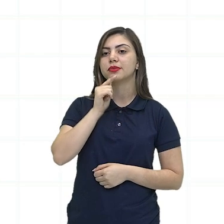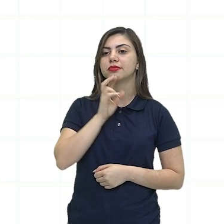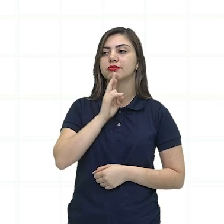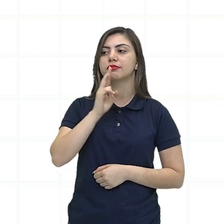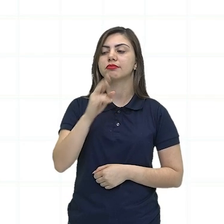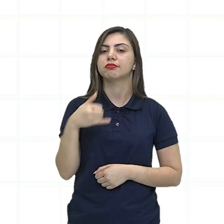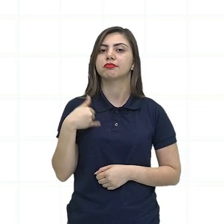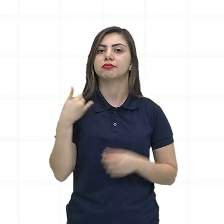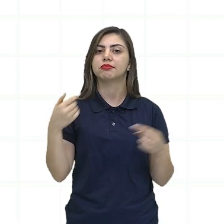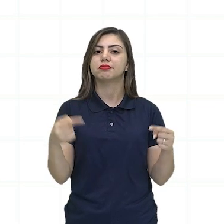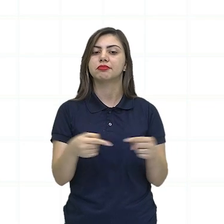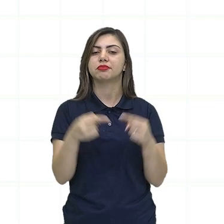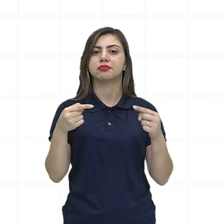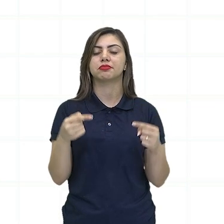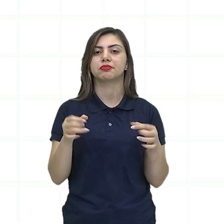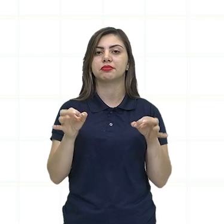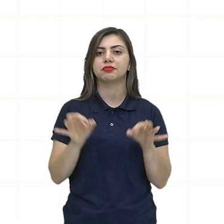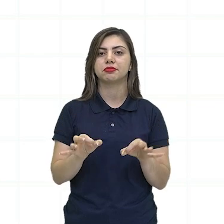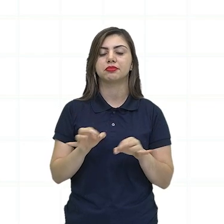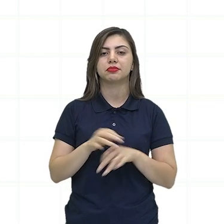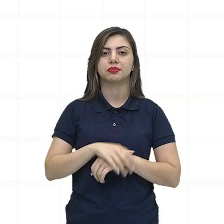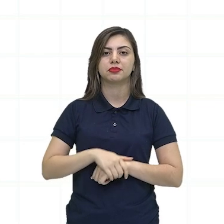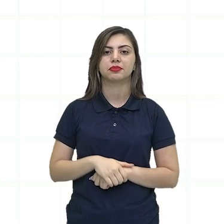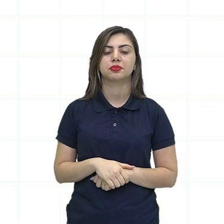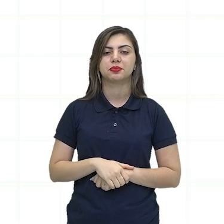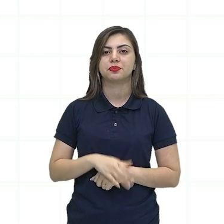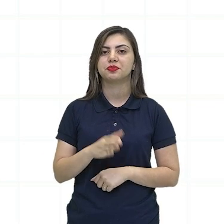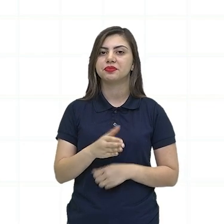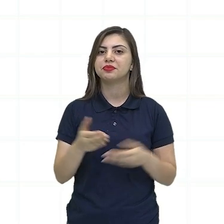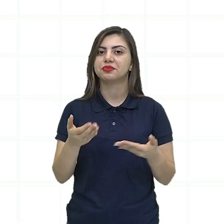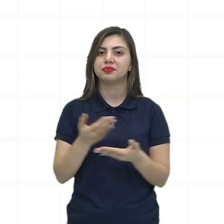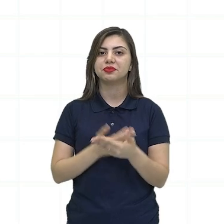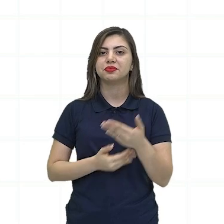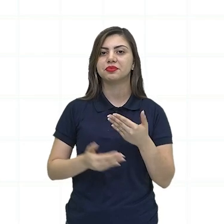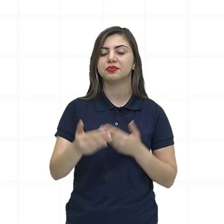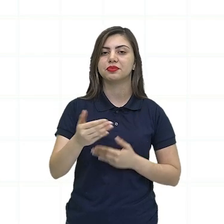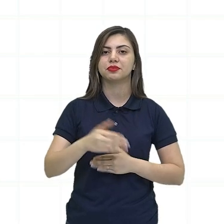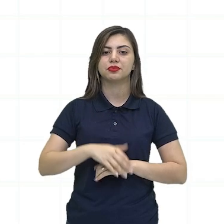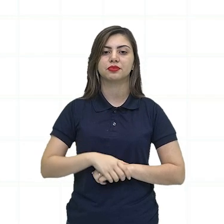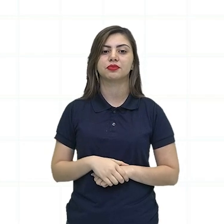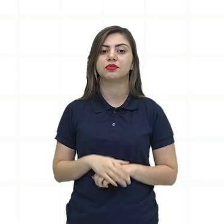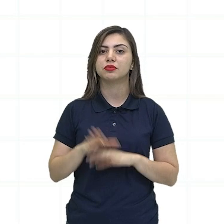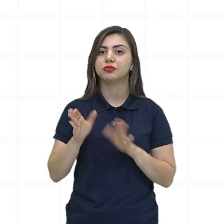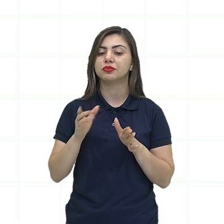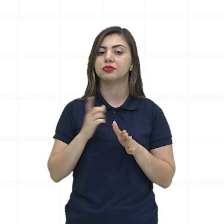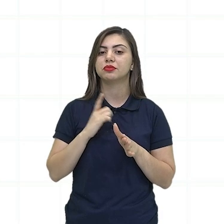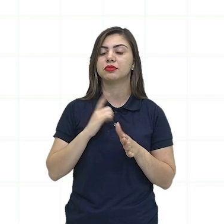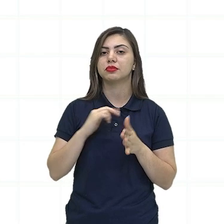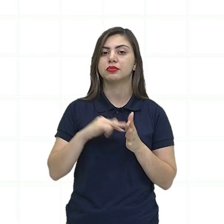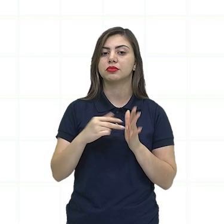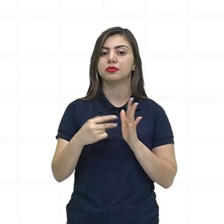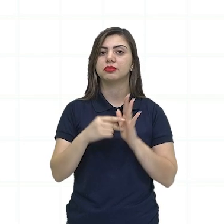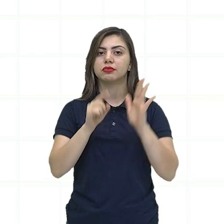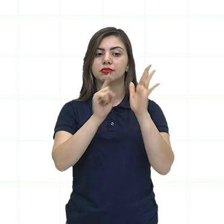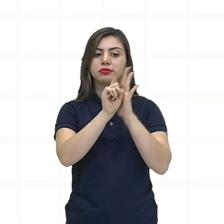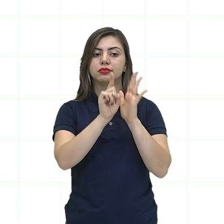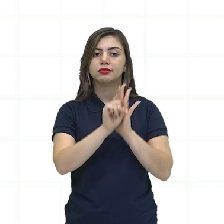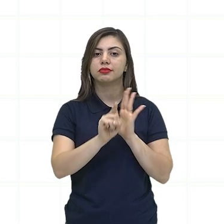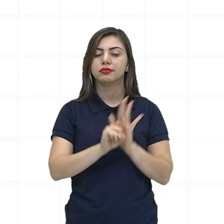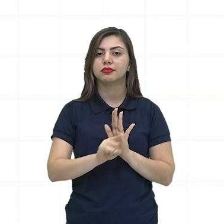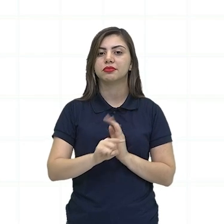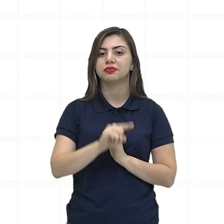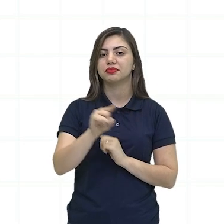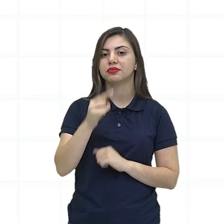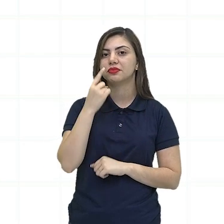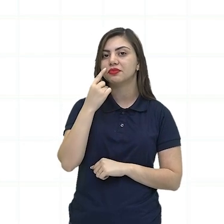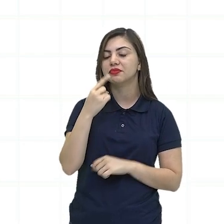sua idade, ok? Então, vamos continuar aqui, nós colocamos aqui o significado de todas as perguntas, vocês viram como